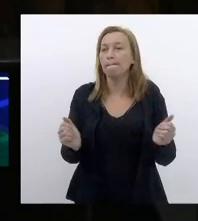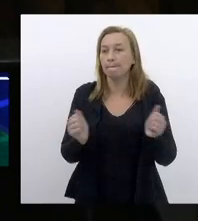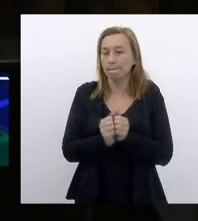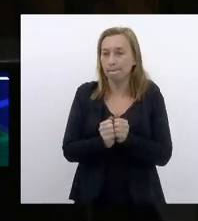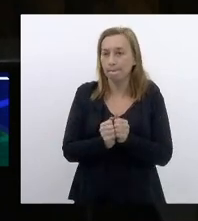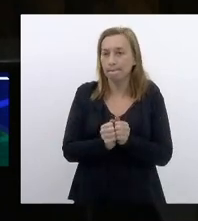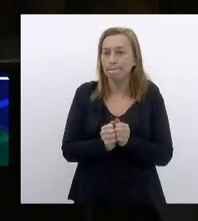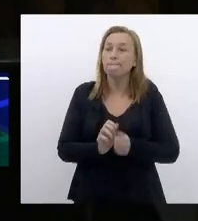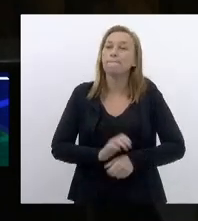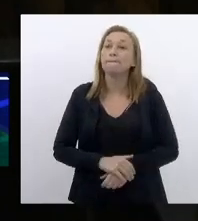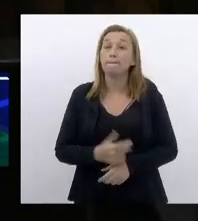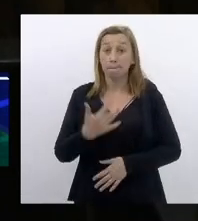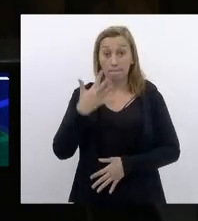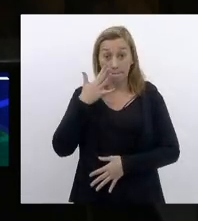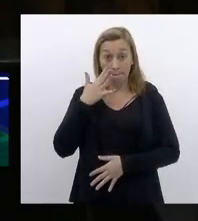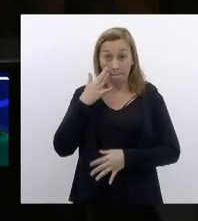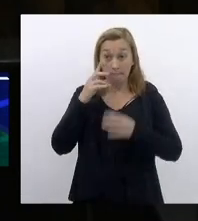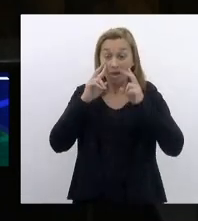de vista,